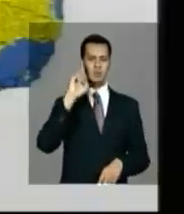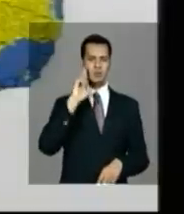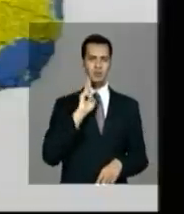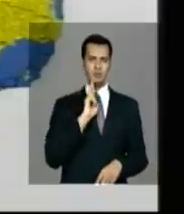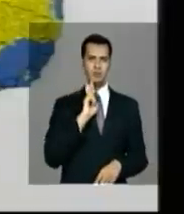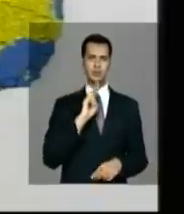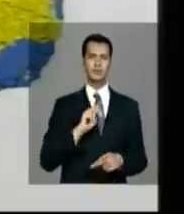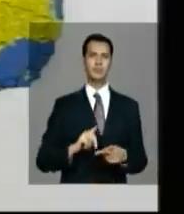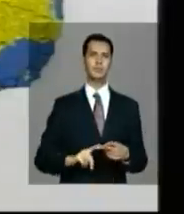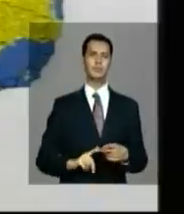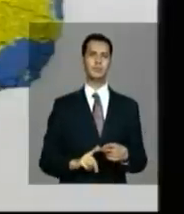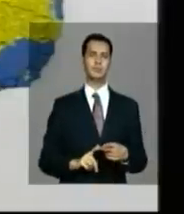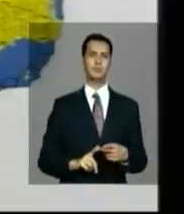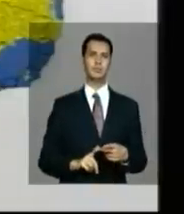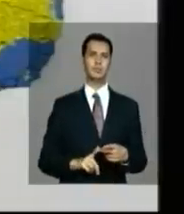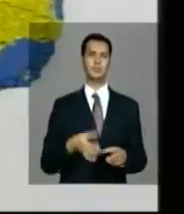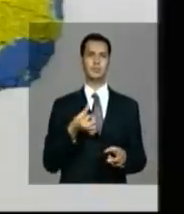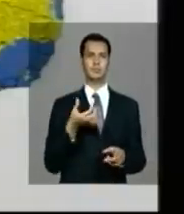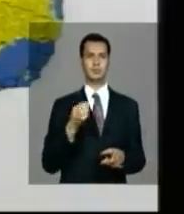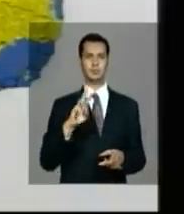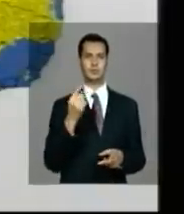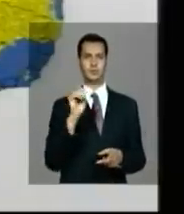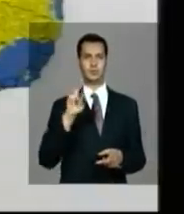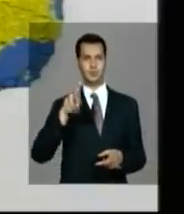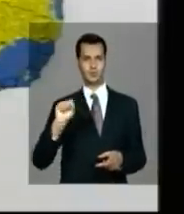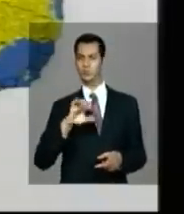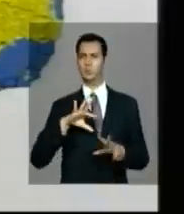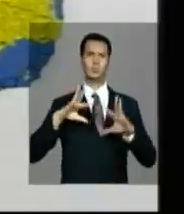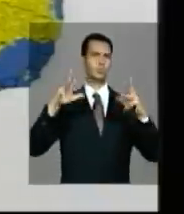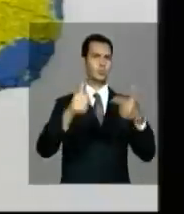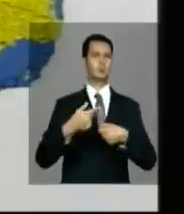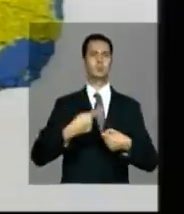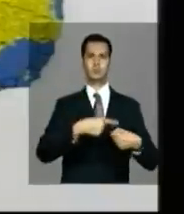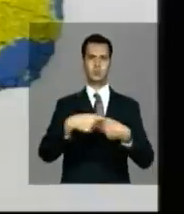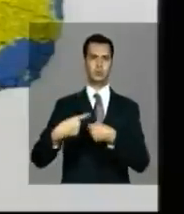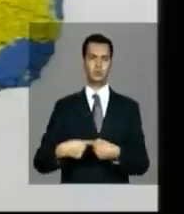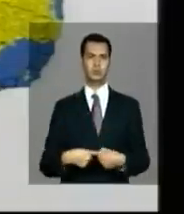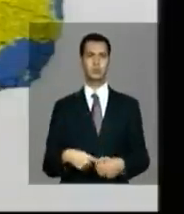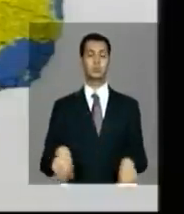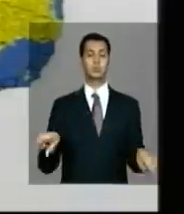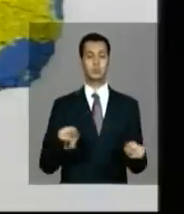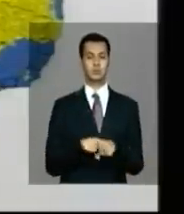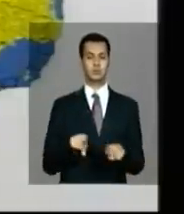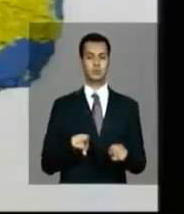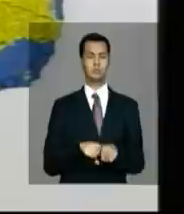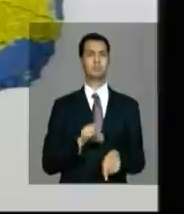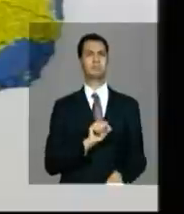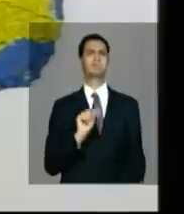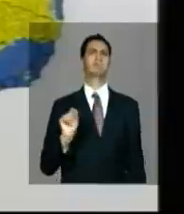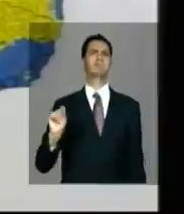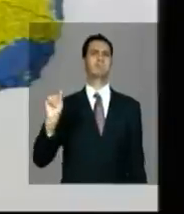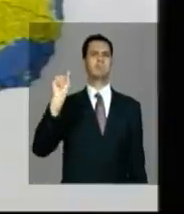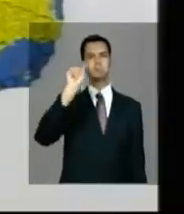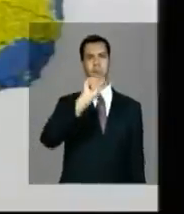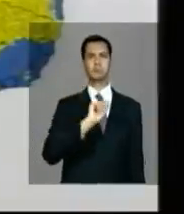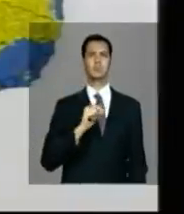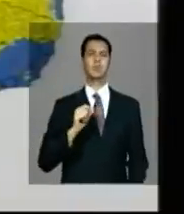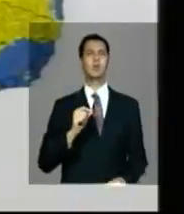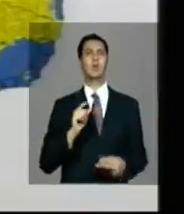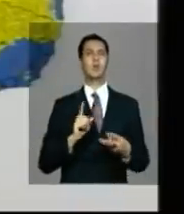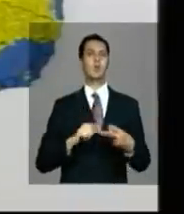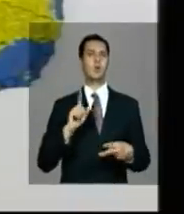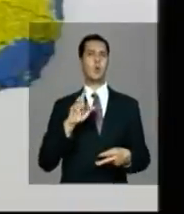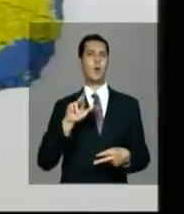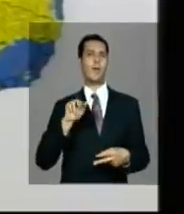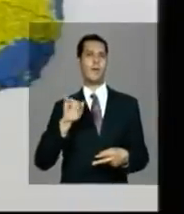haar por o módulo corresponde a 60 he em todos os municípios e fomos colocando espacialmente como é que está representado em Roraima